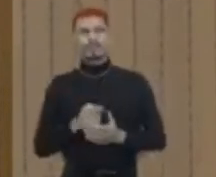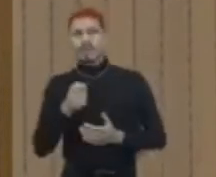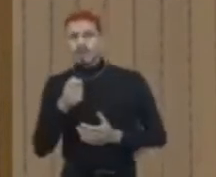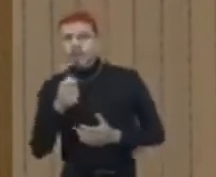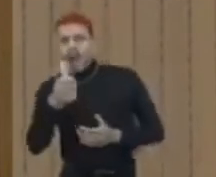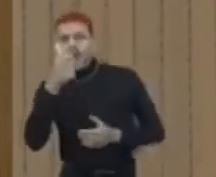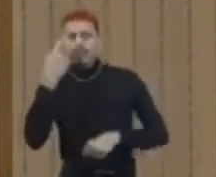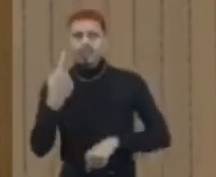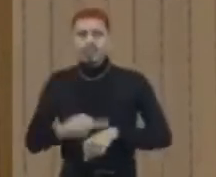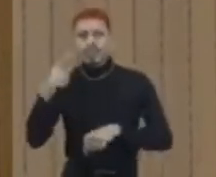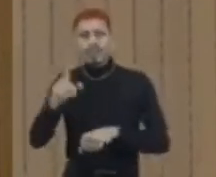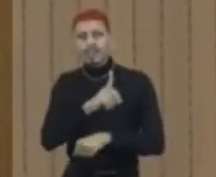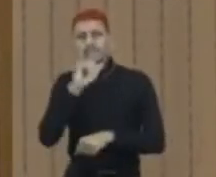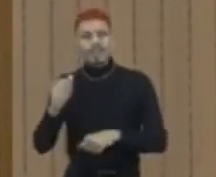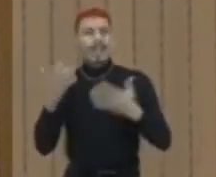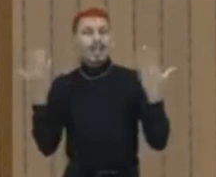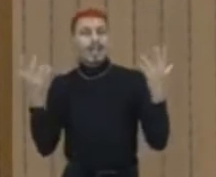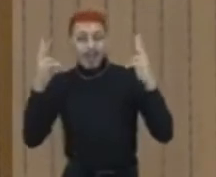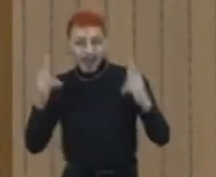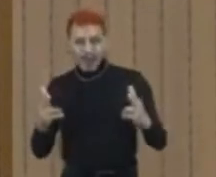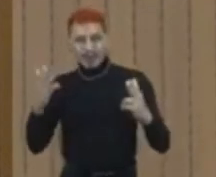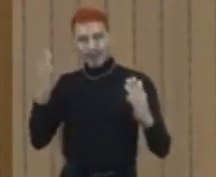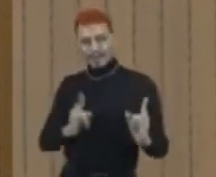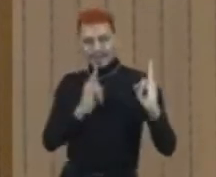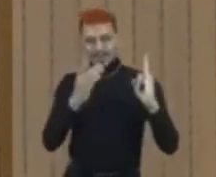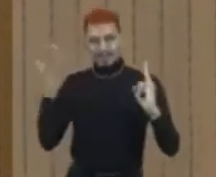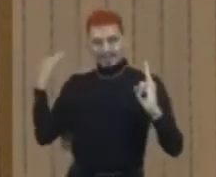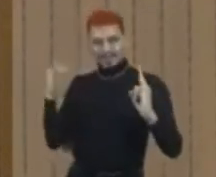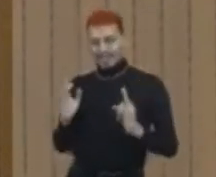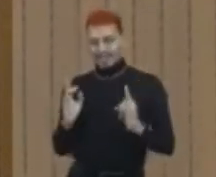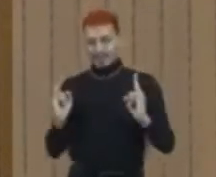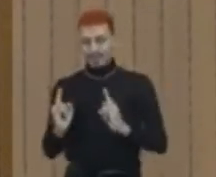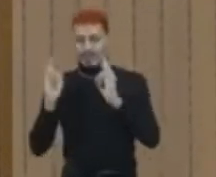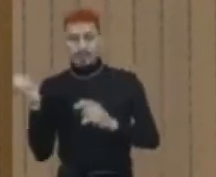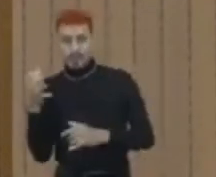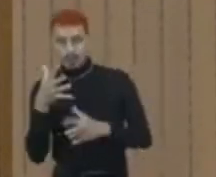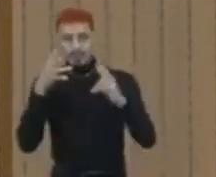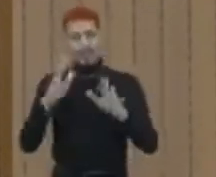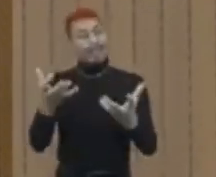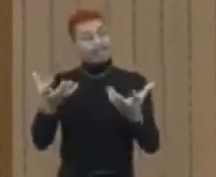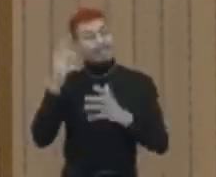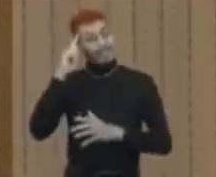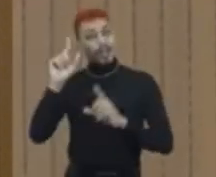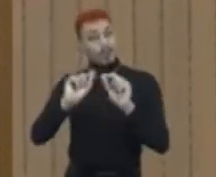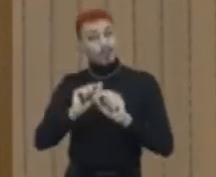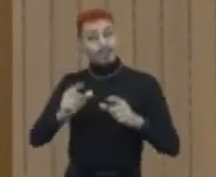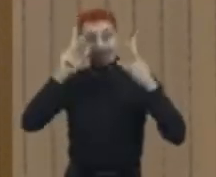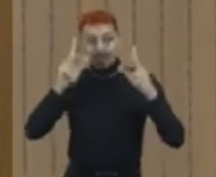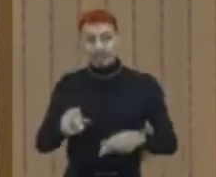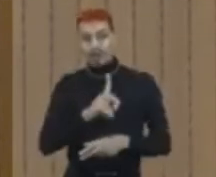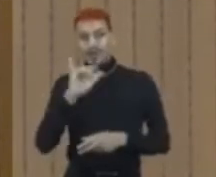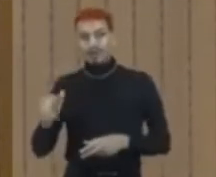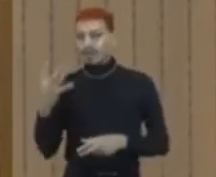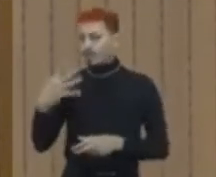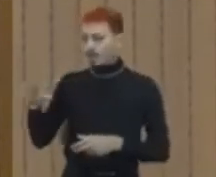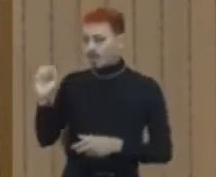no mesmo dia, por intercorrências do final da obra, a gente não conseguiu. A nossa ideia era inaugurar exatamente no mesmo dia que fazia 40